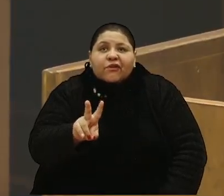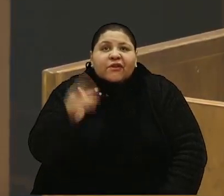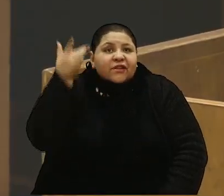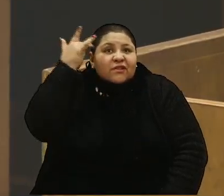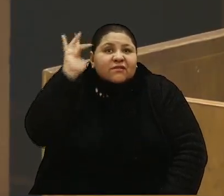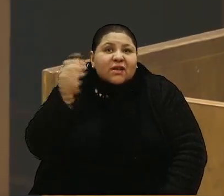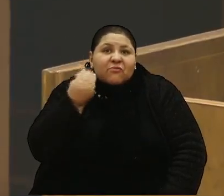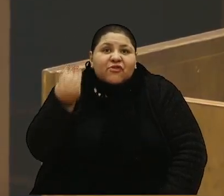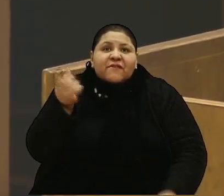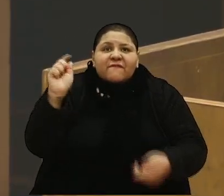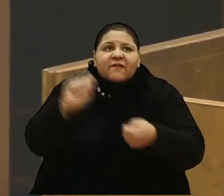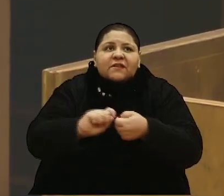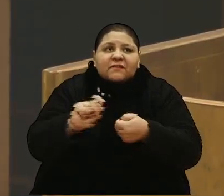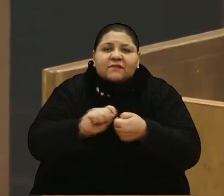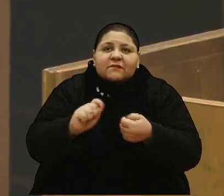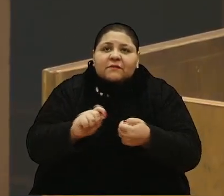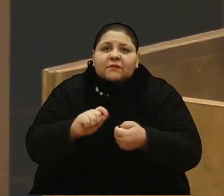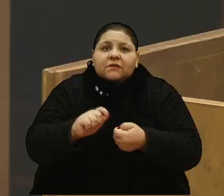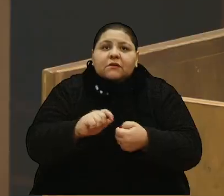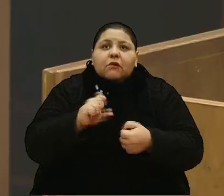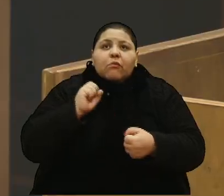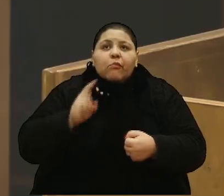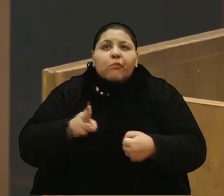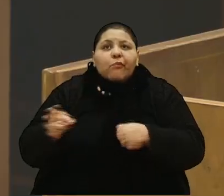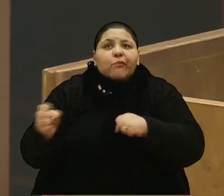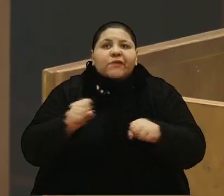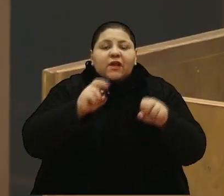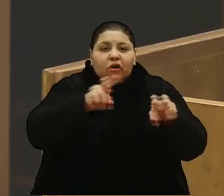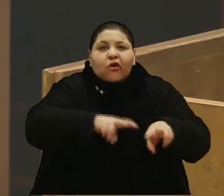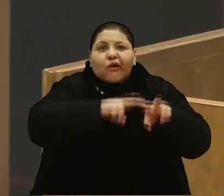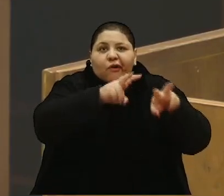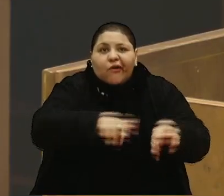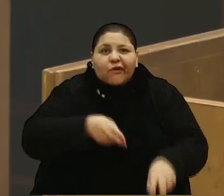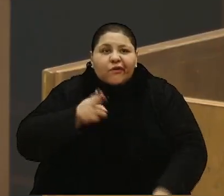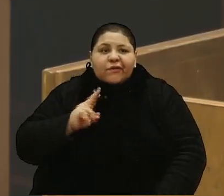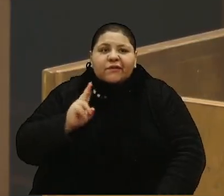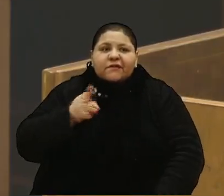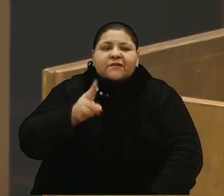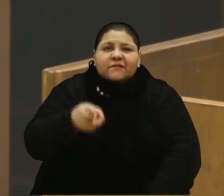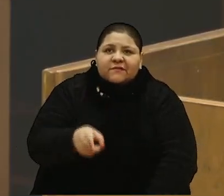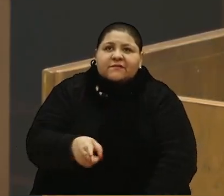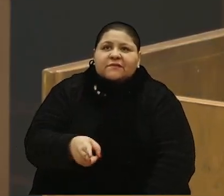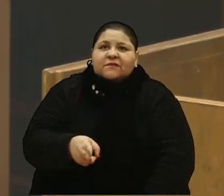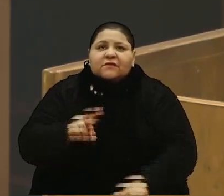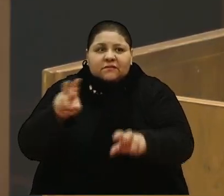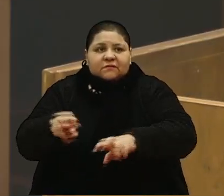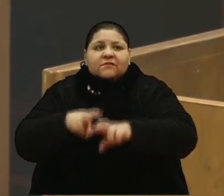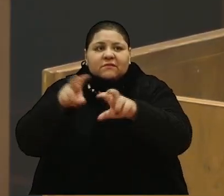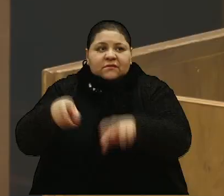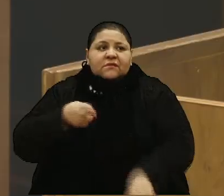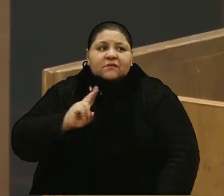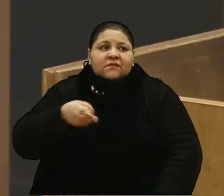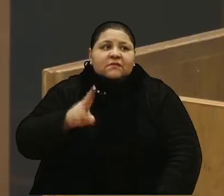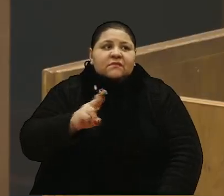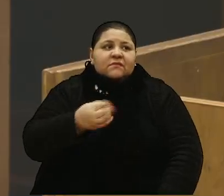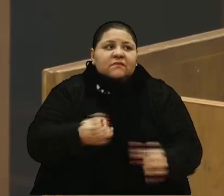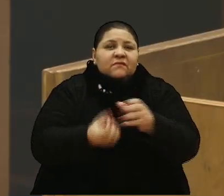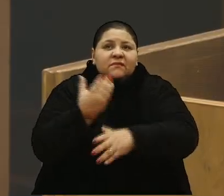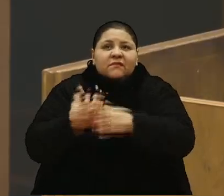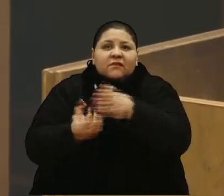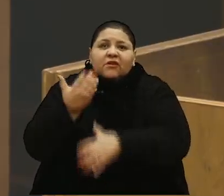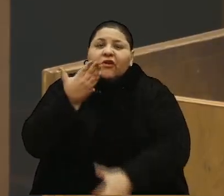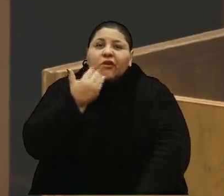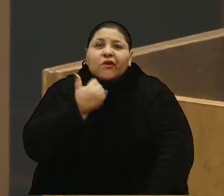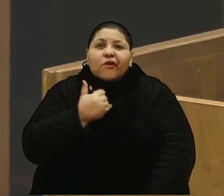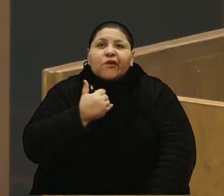sabem mais o que fazer. Para poder continuar no interior, para poder continuar na lavoura, para continuar produzindo comida